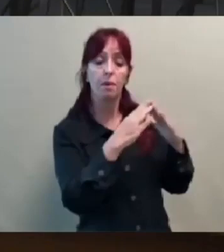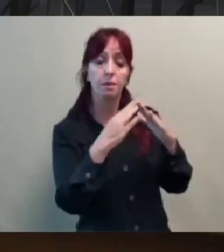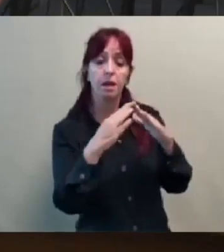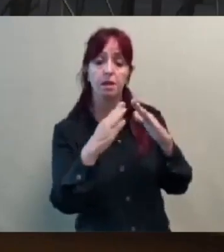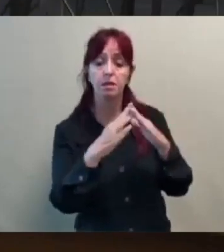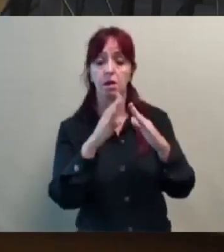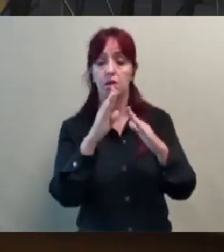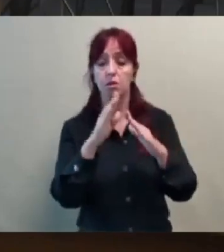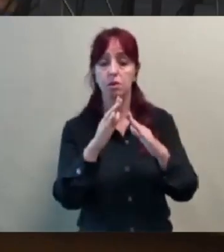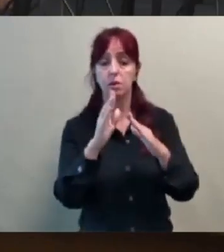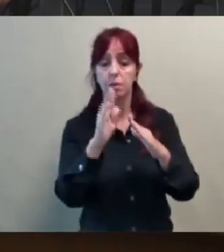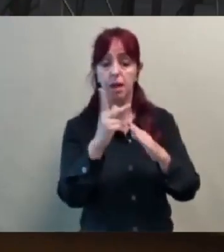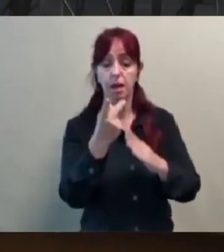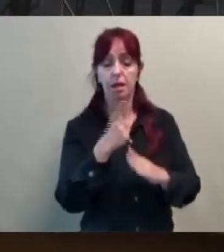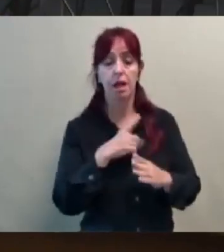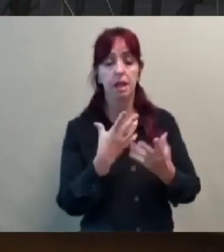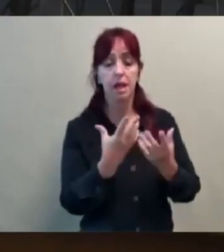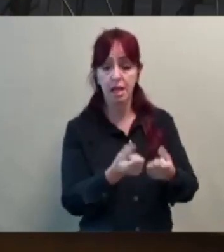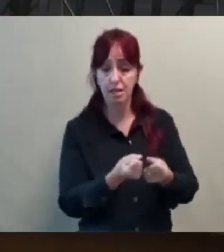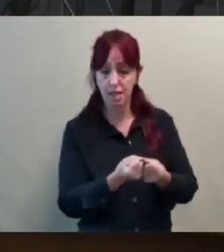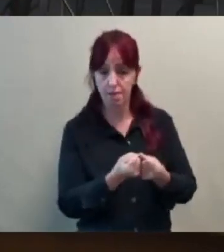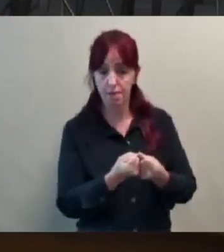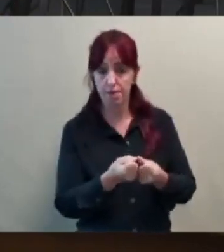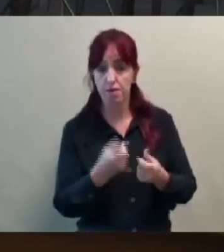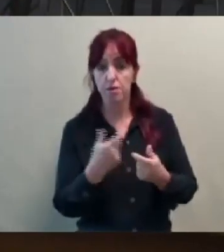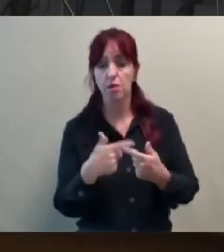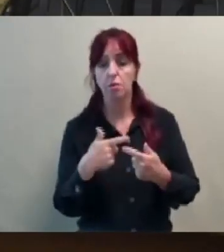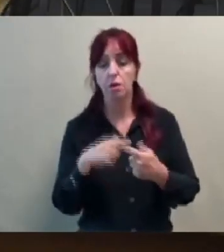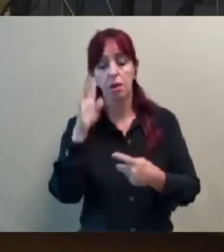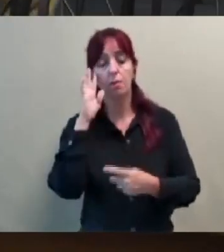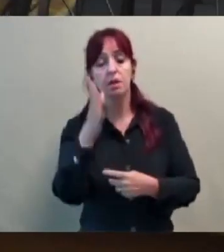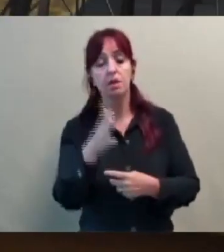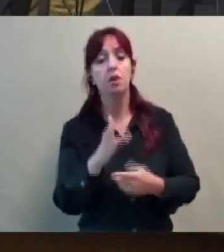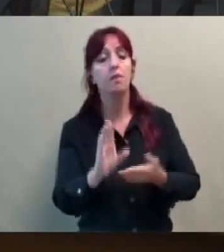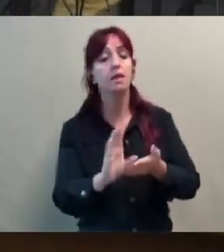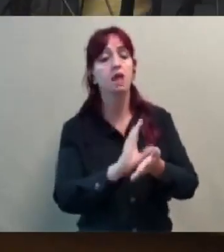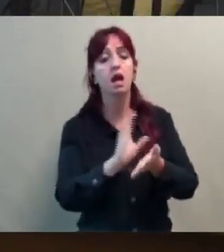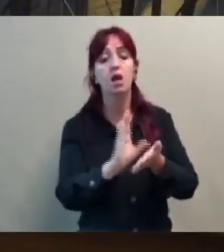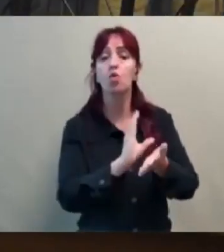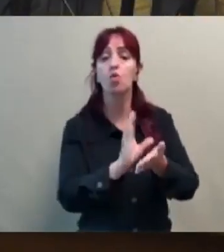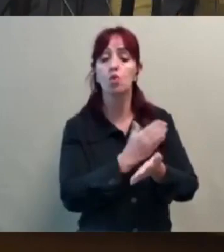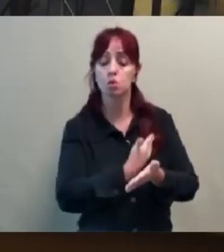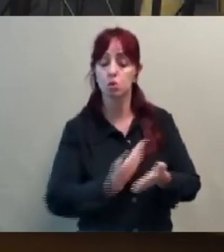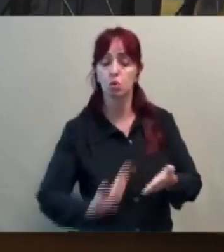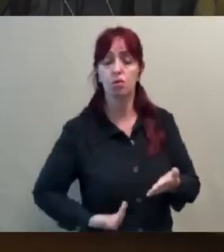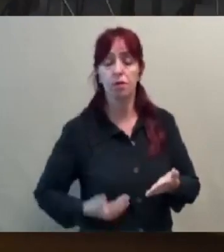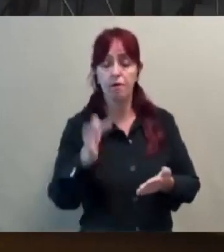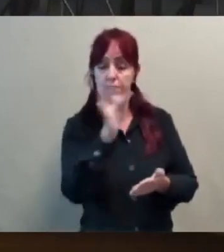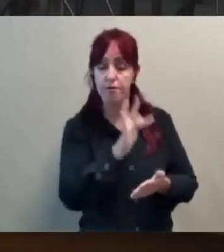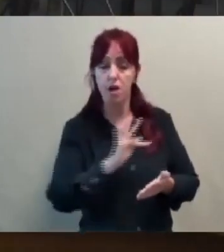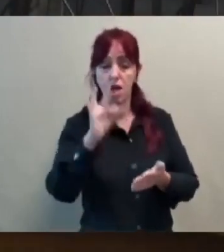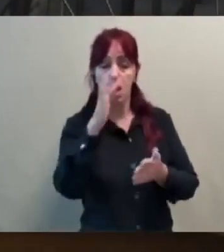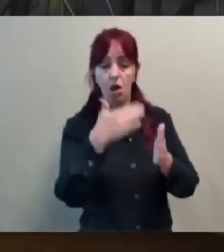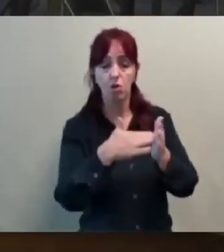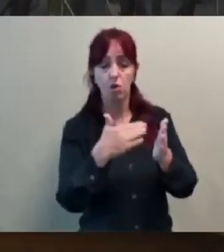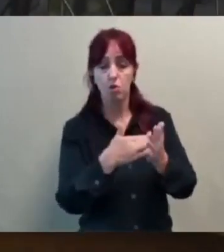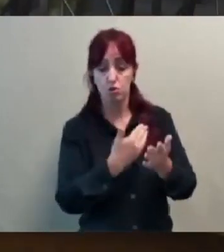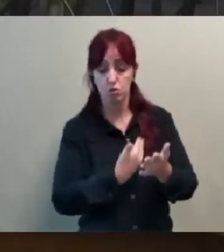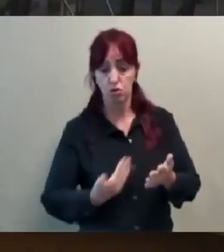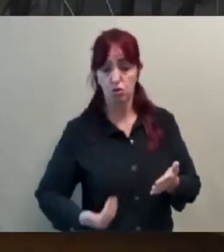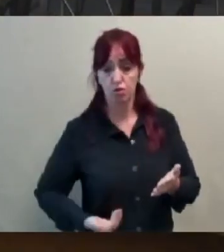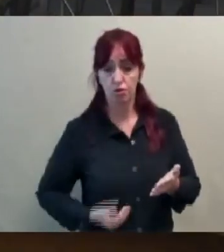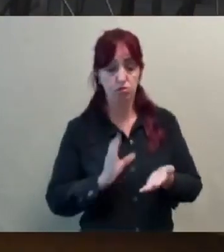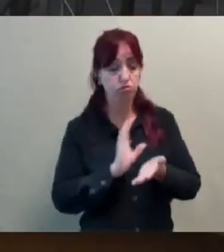nos próximos anos, uma vez que, principalmente, recursos do governo federal no último governo não chegou um centavo